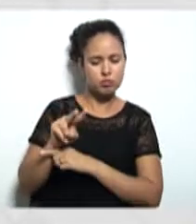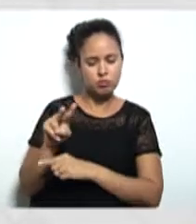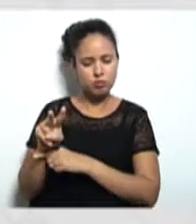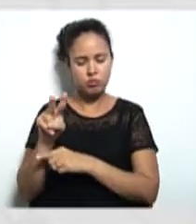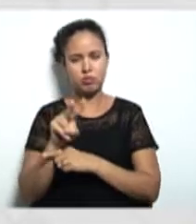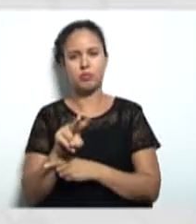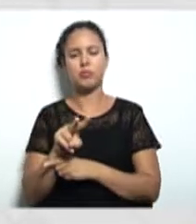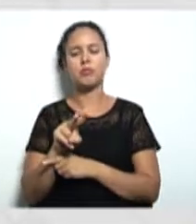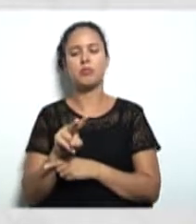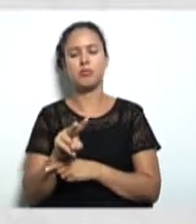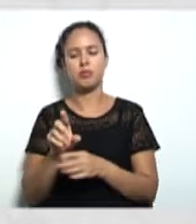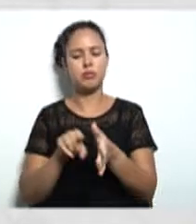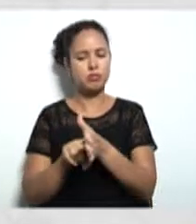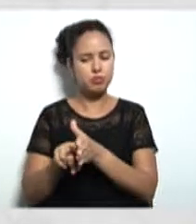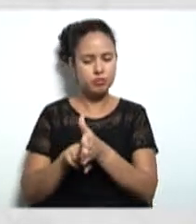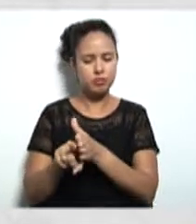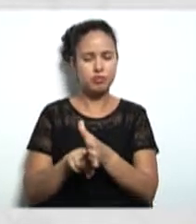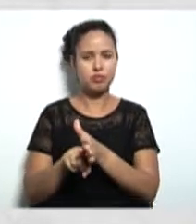fatos reais para